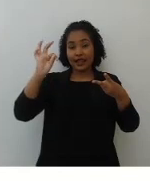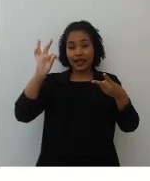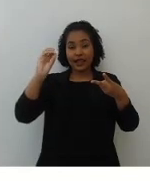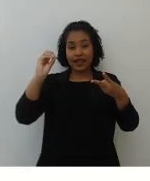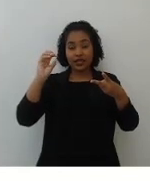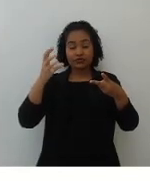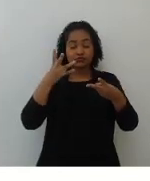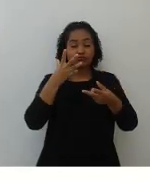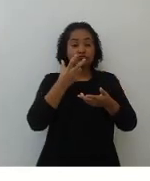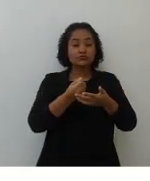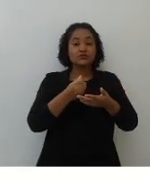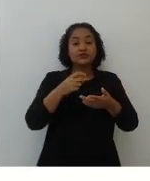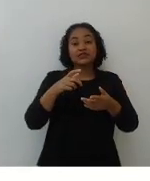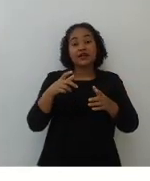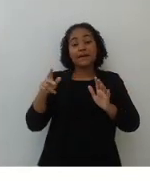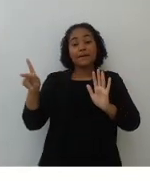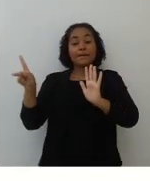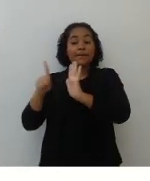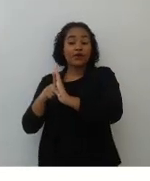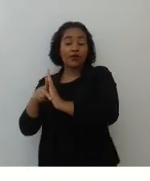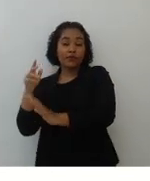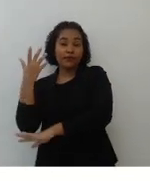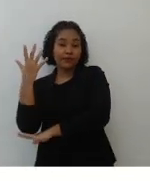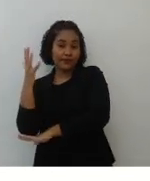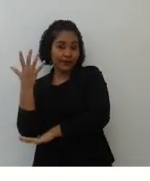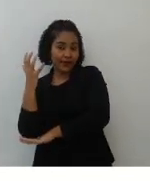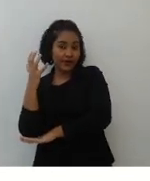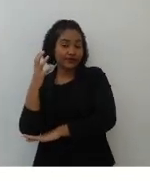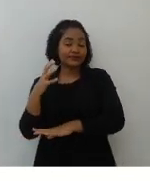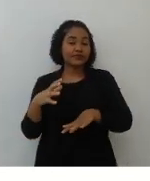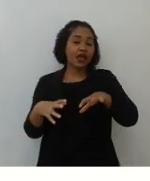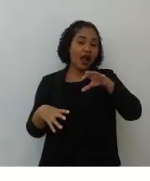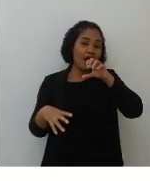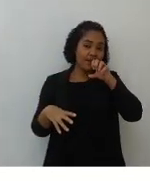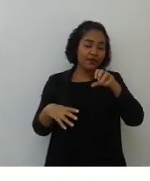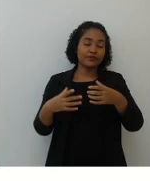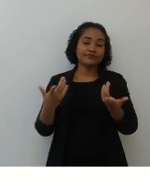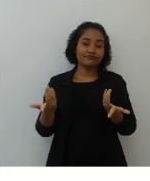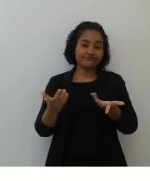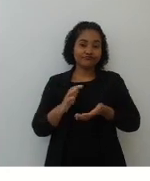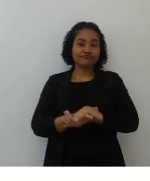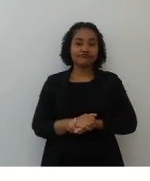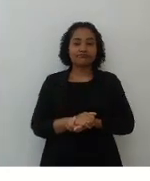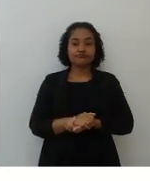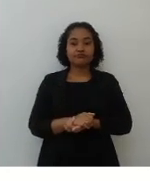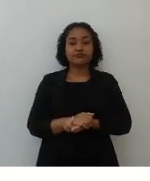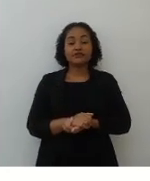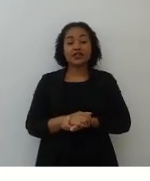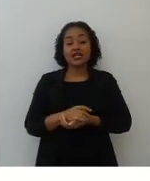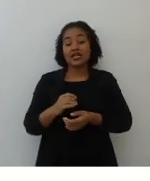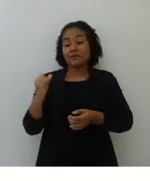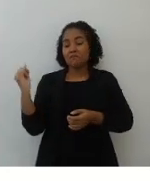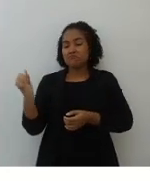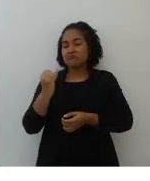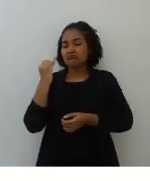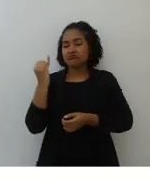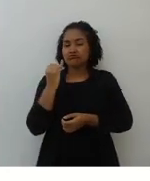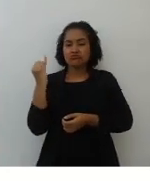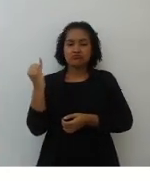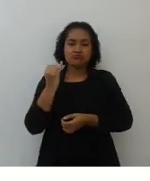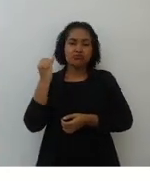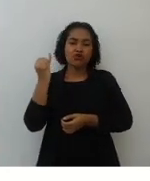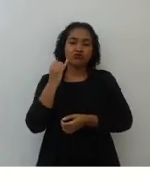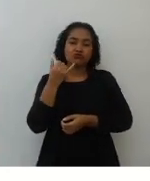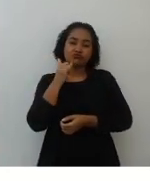na célula vegetal. Então, são duas organelas essenciais para a produção de energia